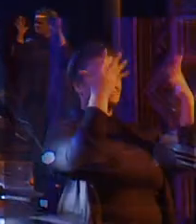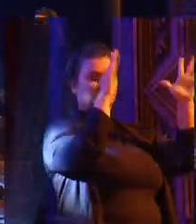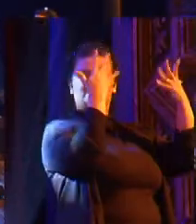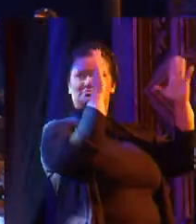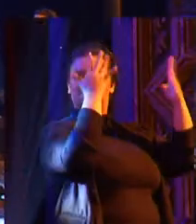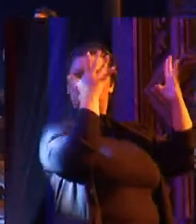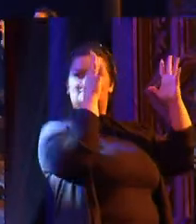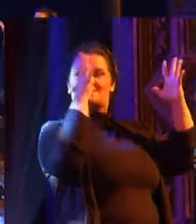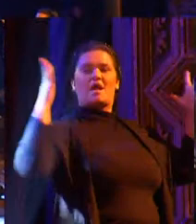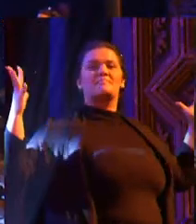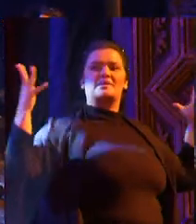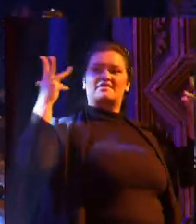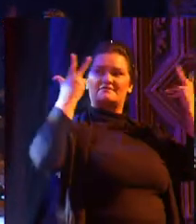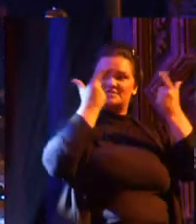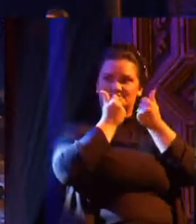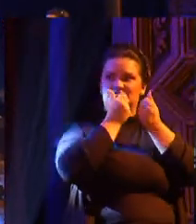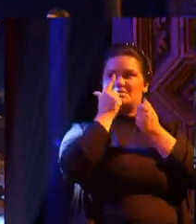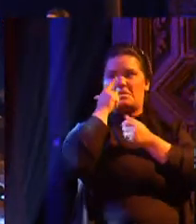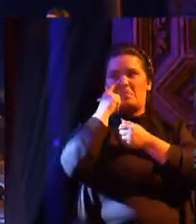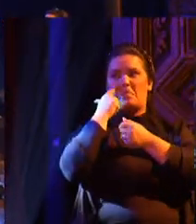Maravilha, Arthur!